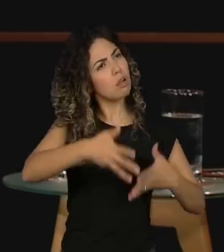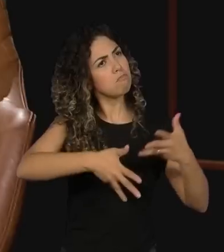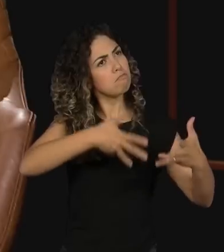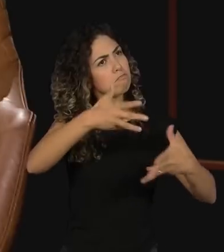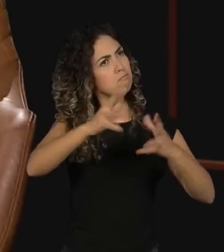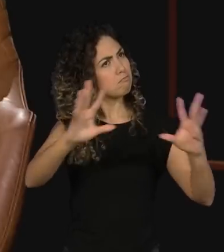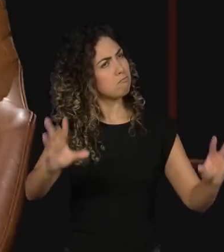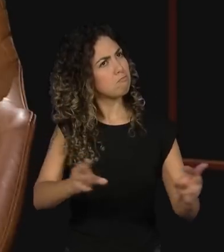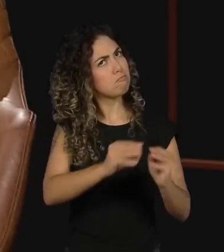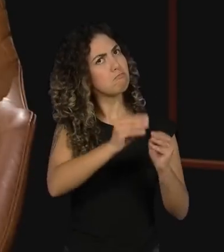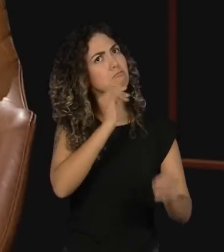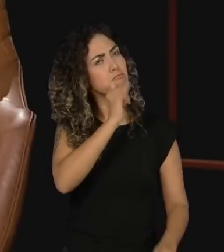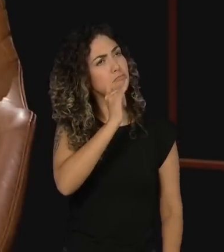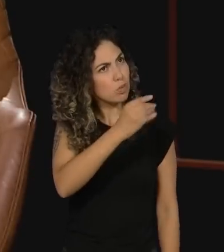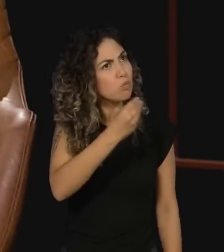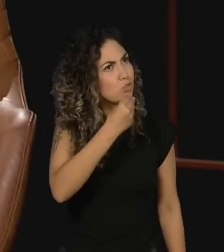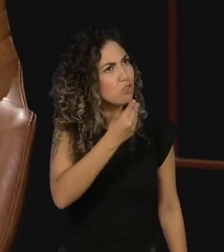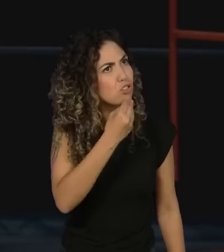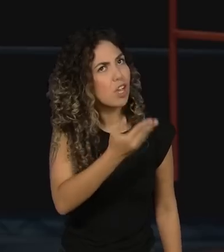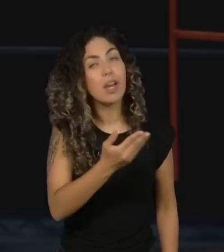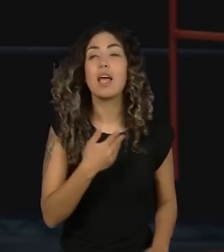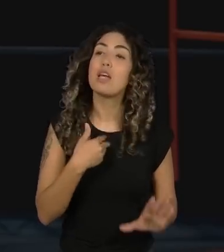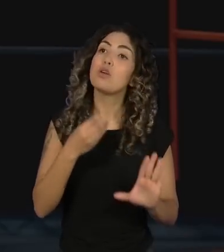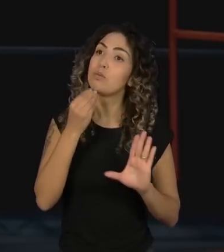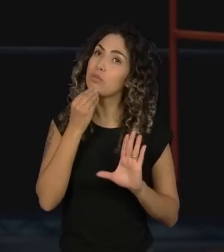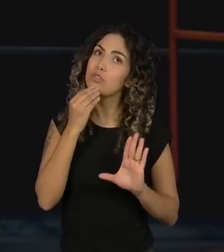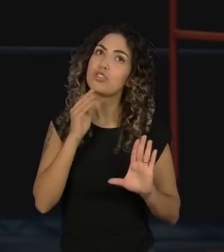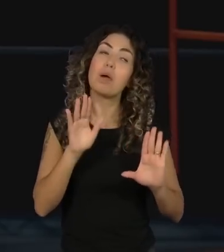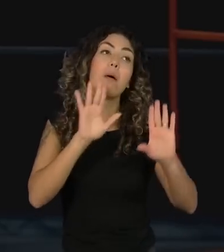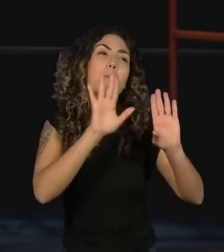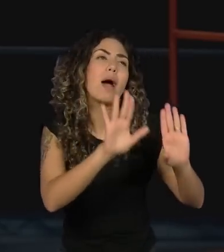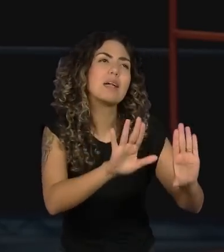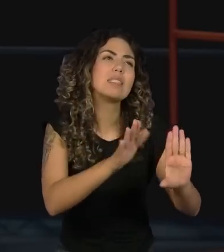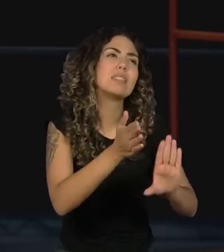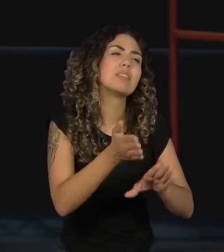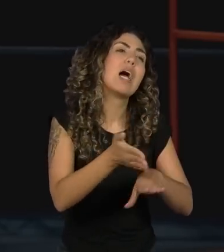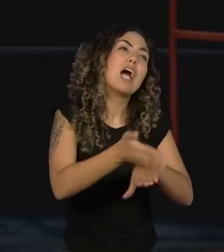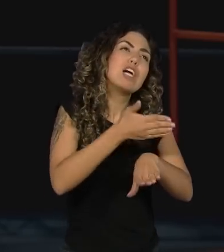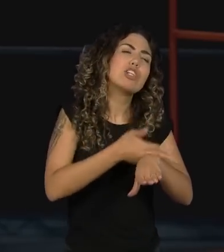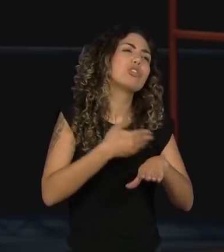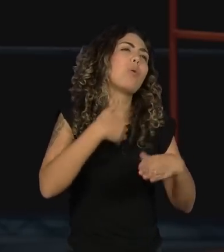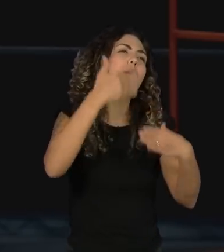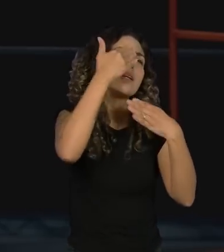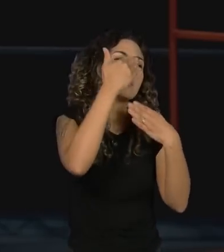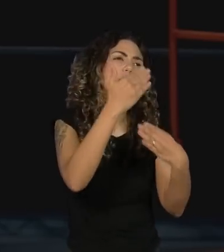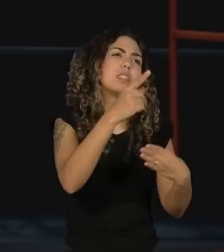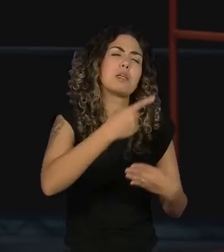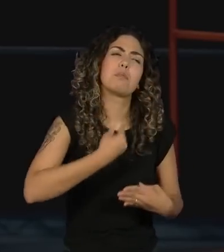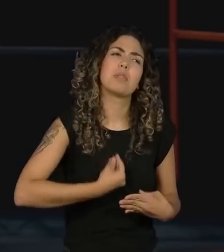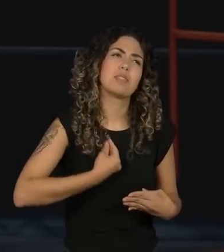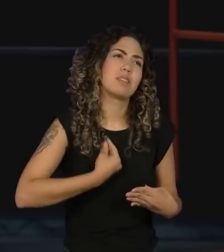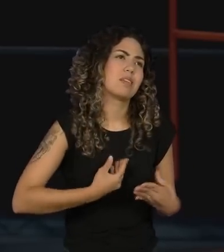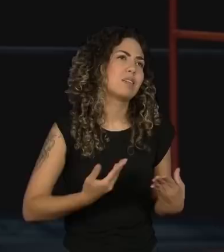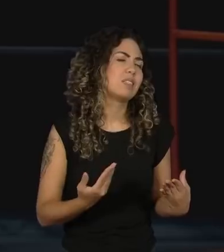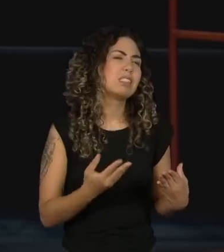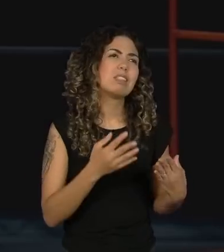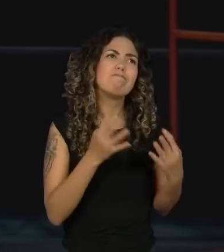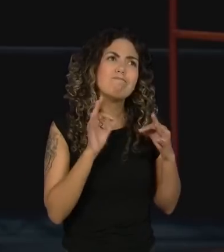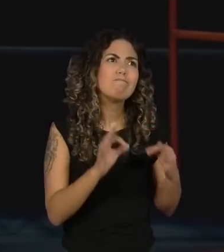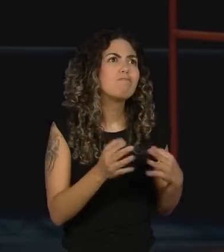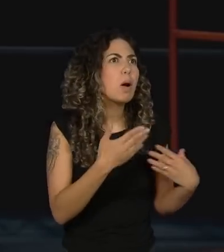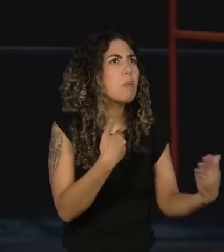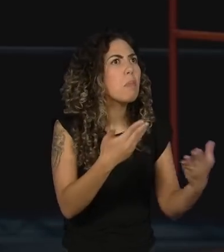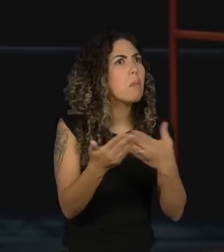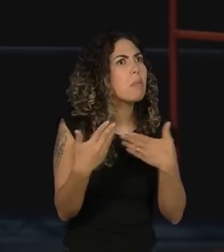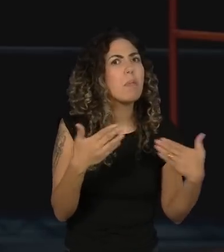programa? Poderia, claro. Mas antes disso, Clarice, a gente queria te agradecer a presença, dizer que foi um bate-papo maravilhoso. A gente podia ficar